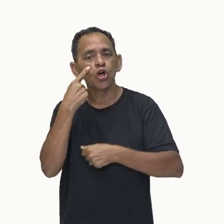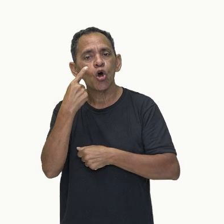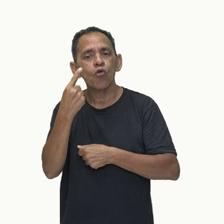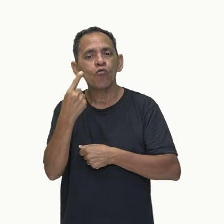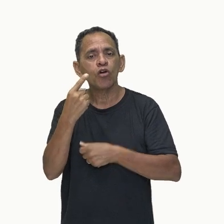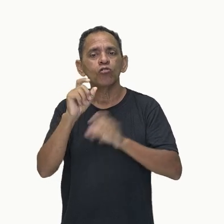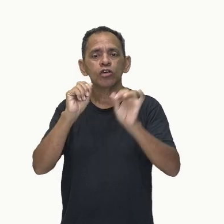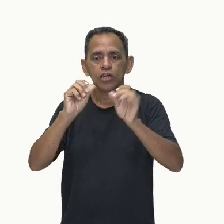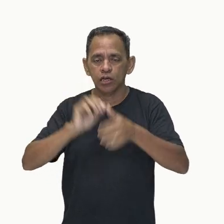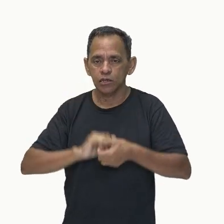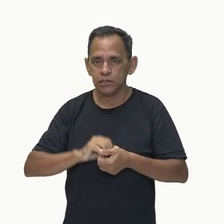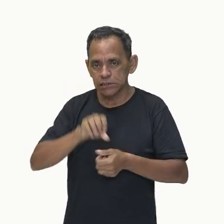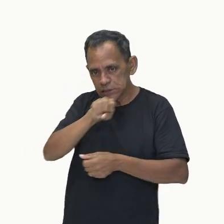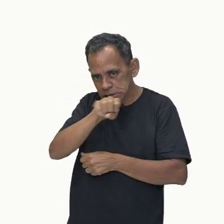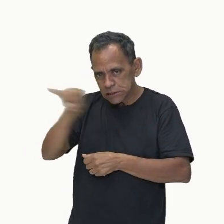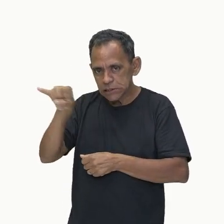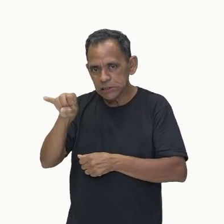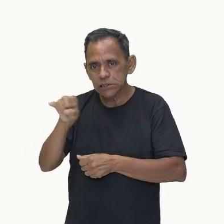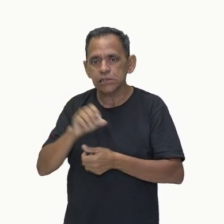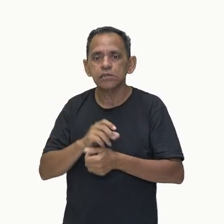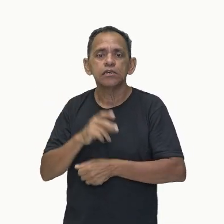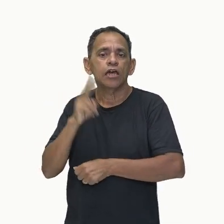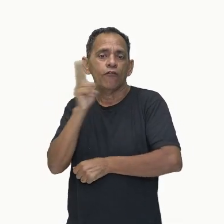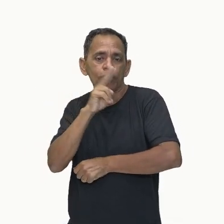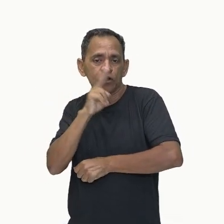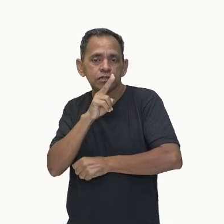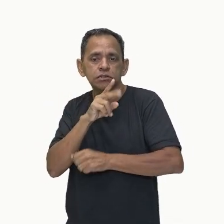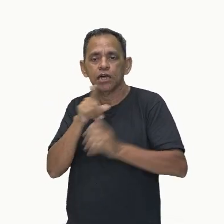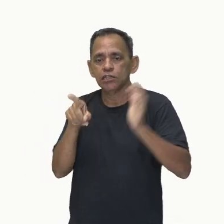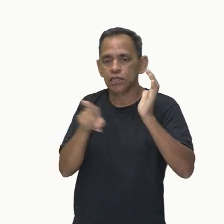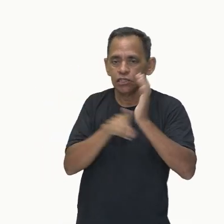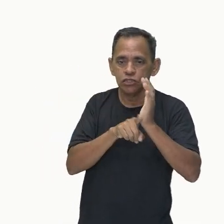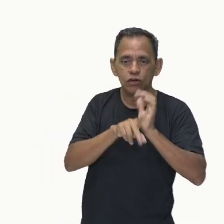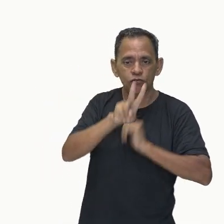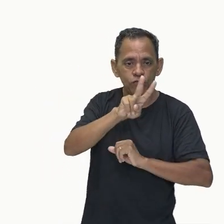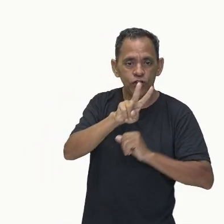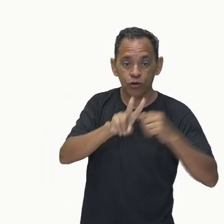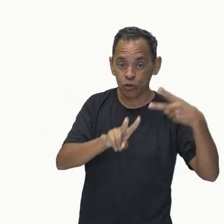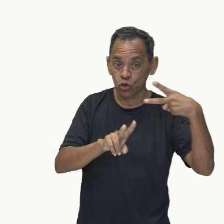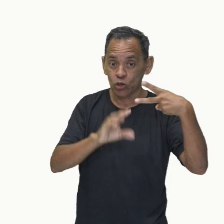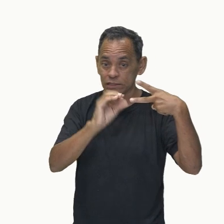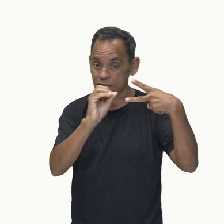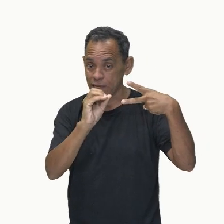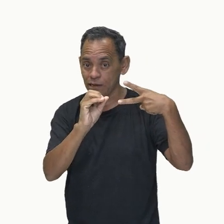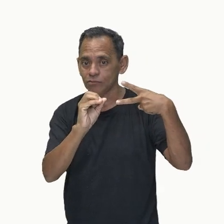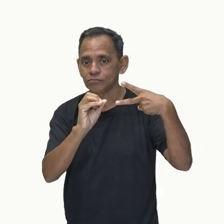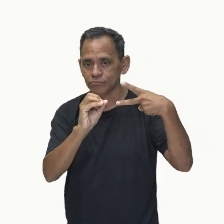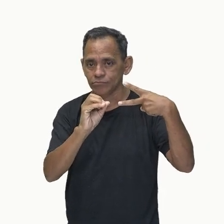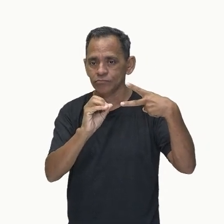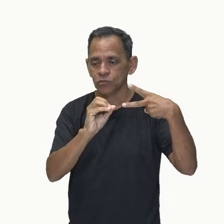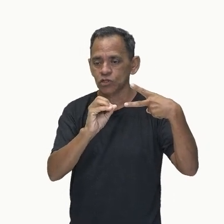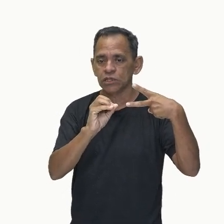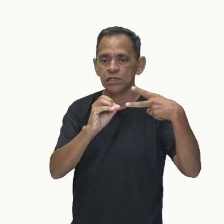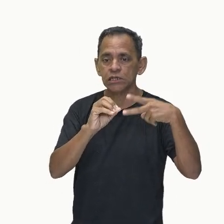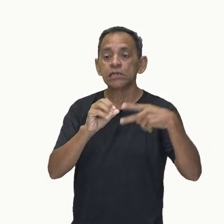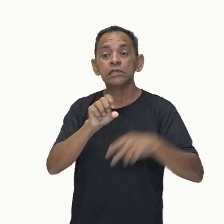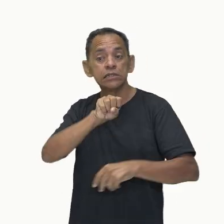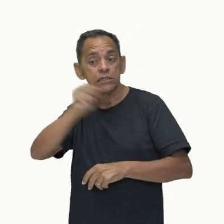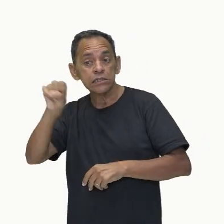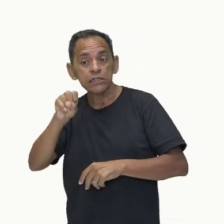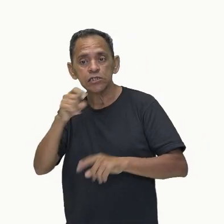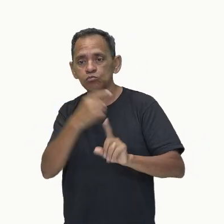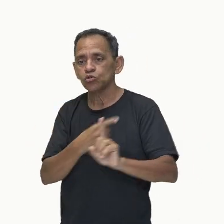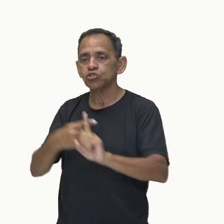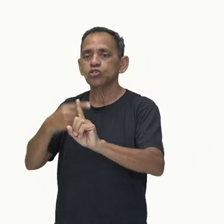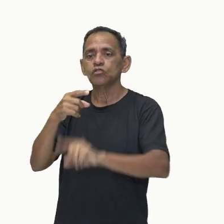se for negativa, V vai ser menor do que zero, então ele será um movimento retrógrado, e quando for positiva, V vai ser maior do que